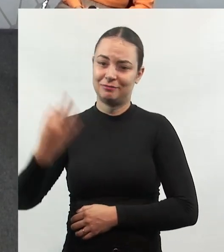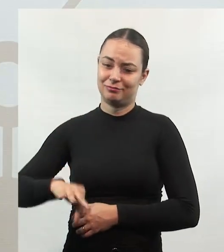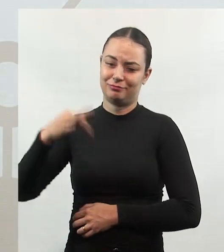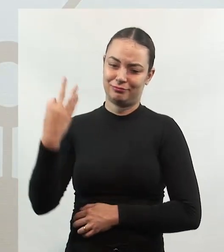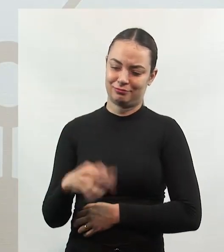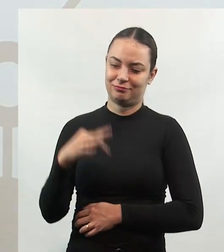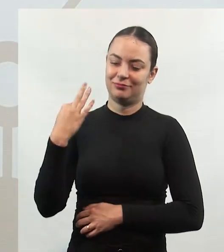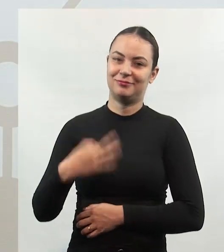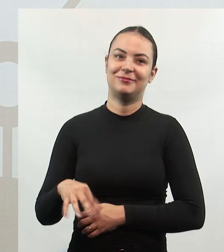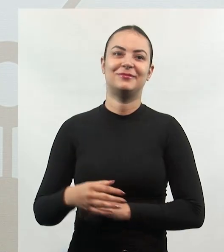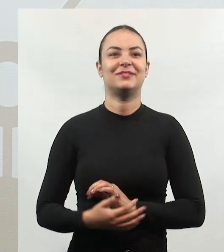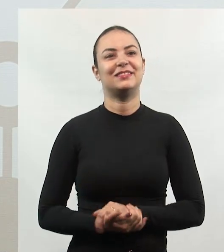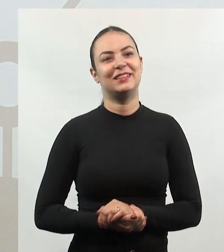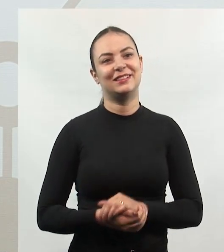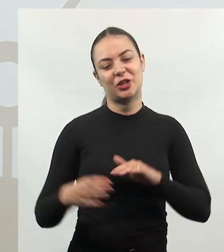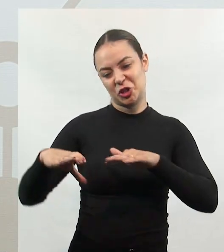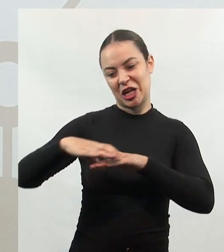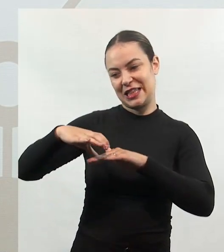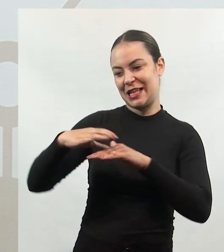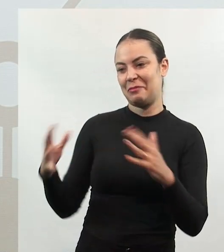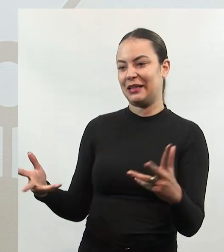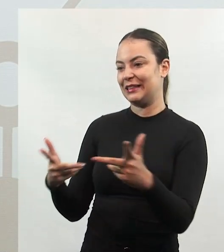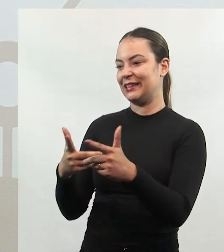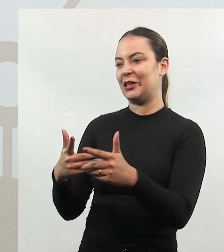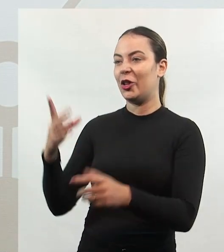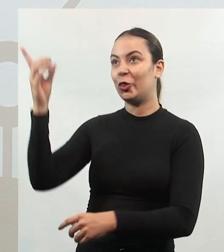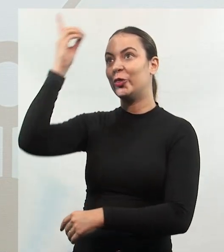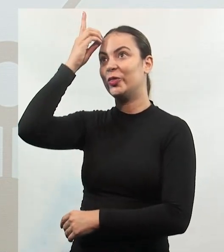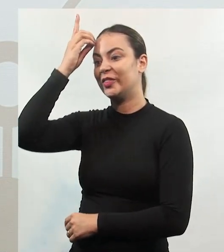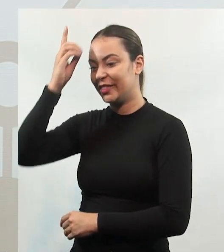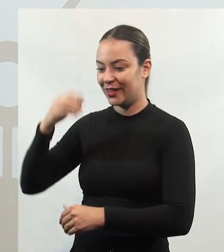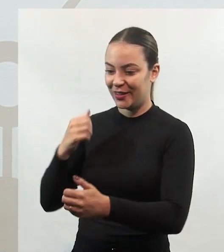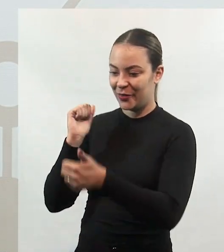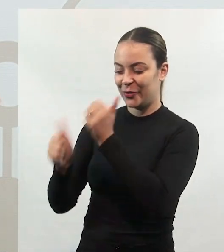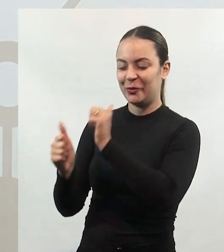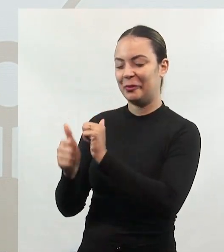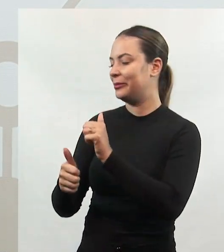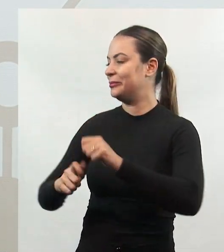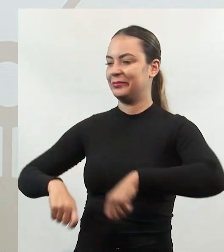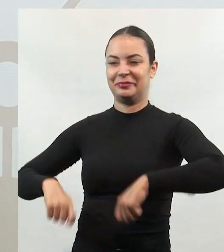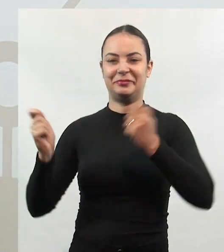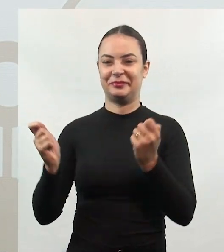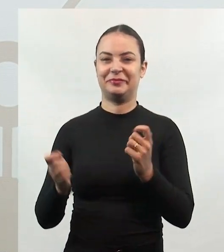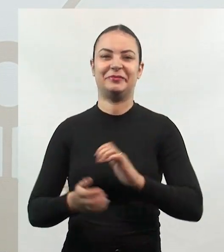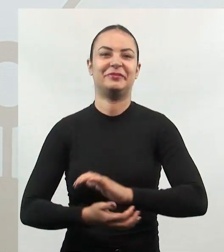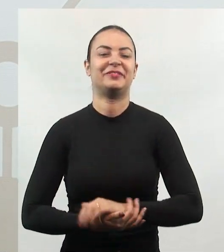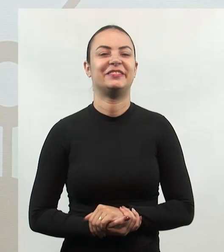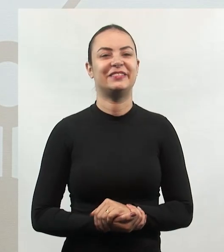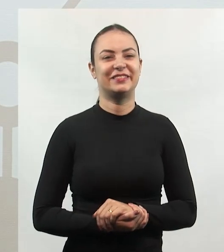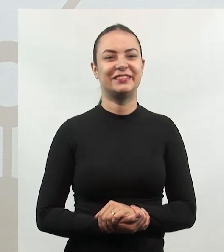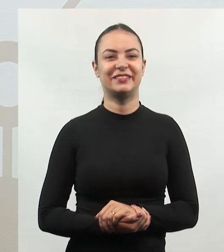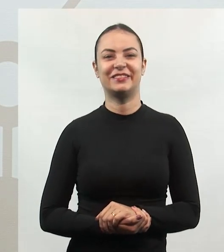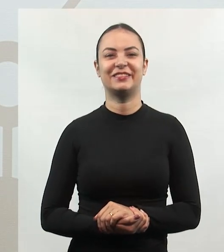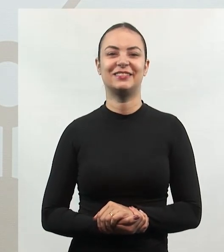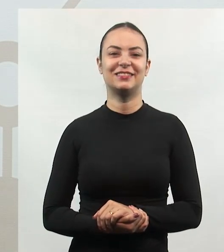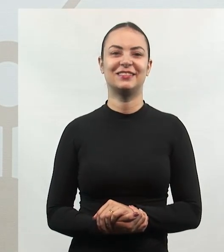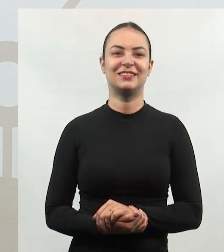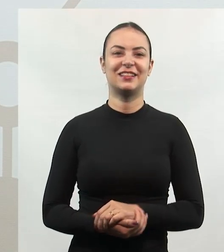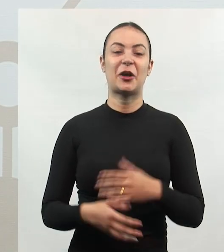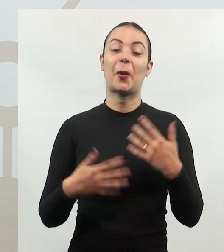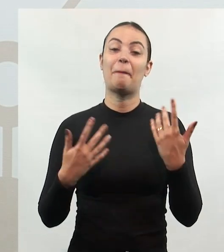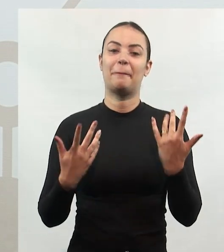muito vivas, né? Até porque, como as meninas disseram, a gente convive com os colegas, né? Eu tenho umas amigas que eu convivo